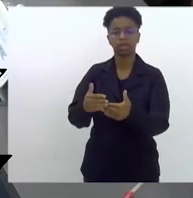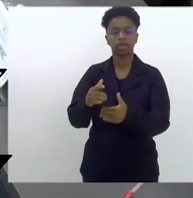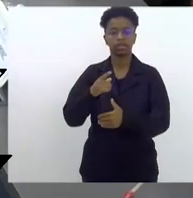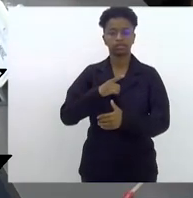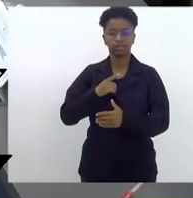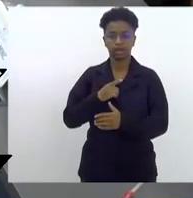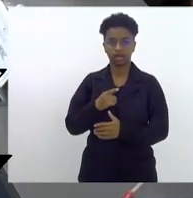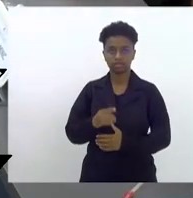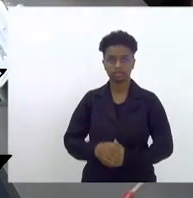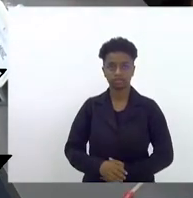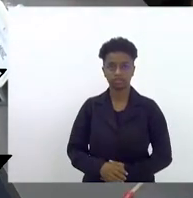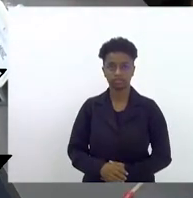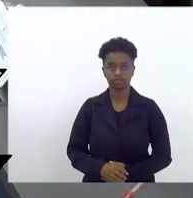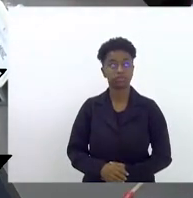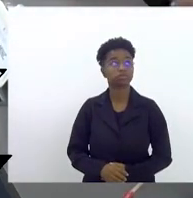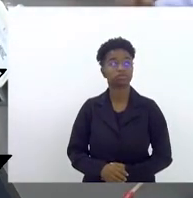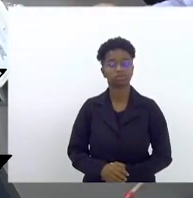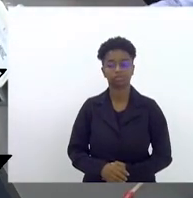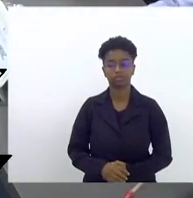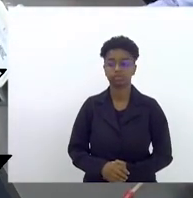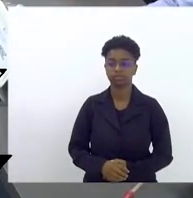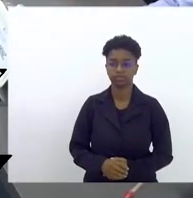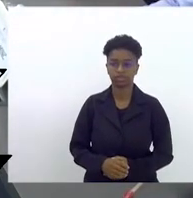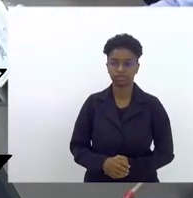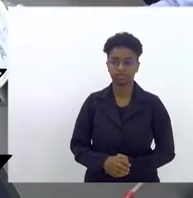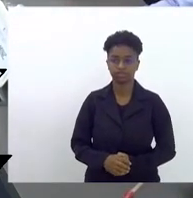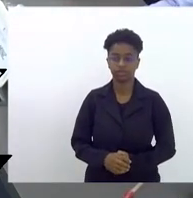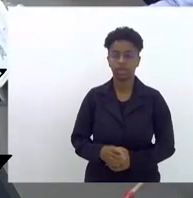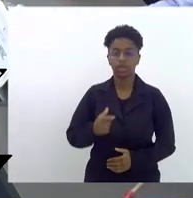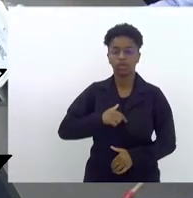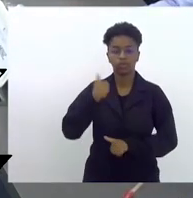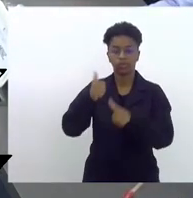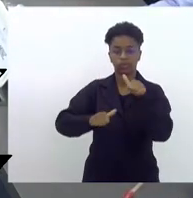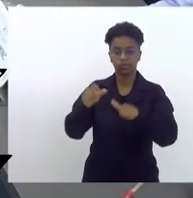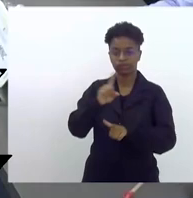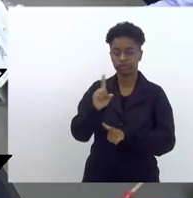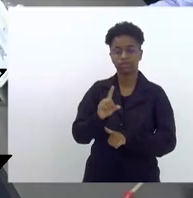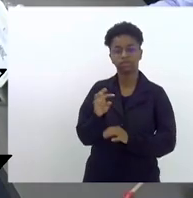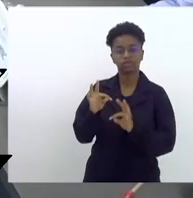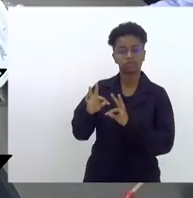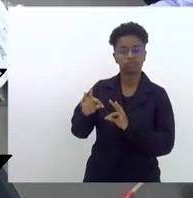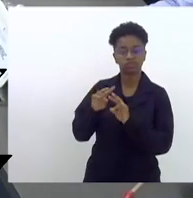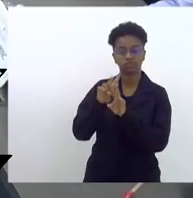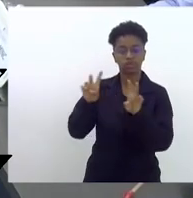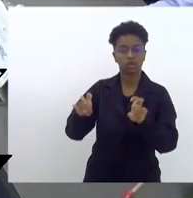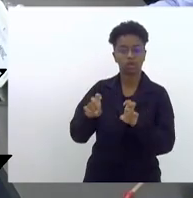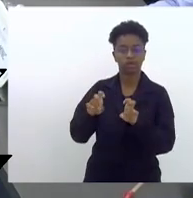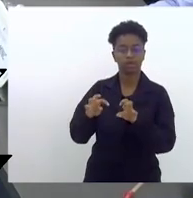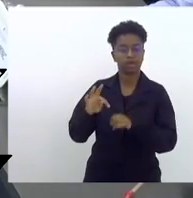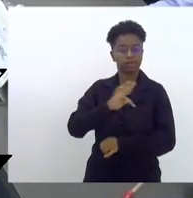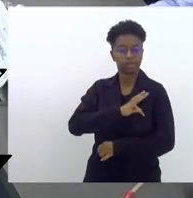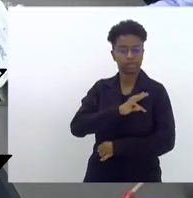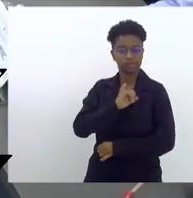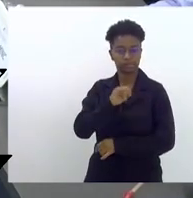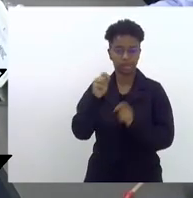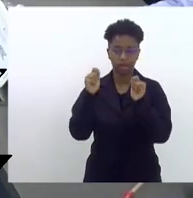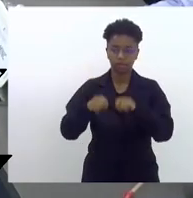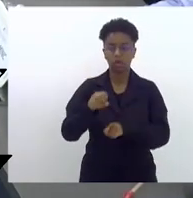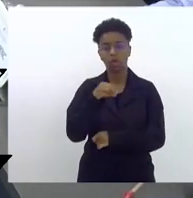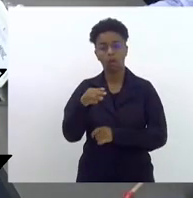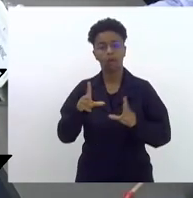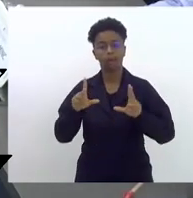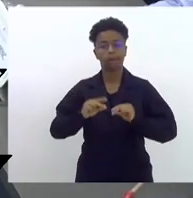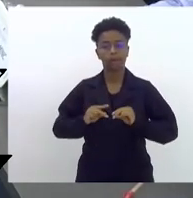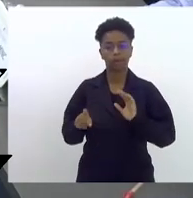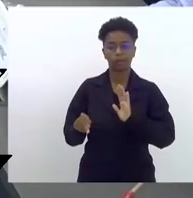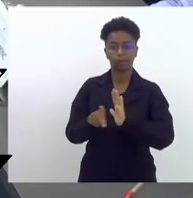extremada não tô fazendo aqui o juízo de valor sobre a técnica legislativo isso é competência e mérito do próprio